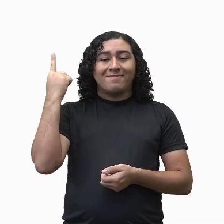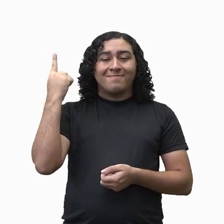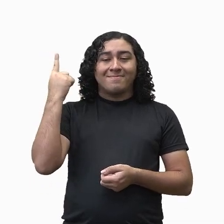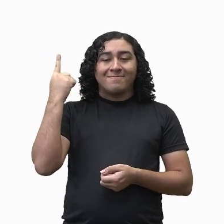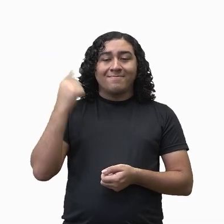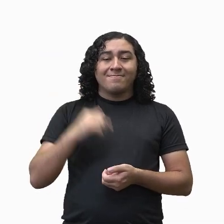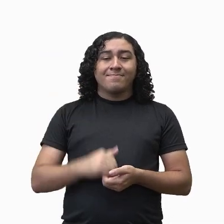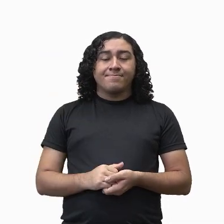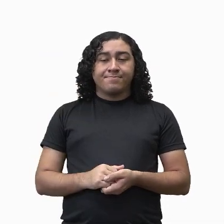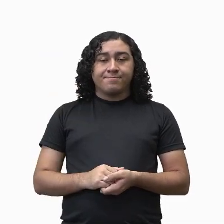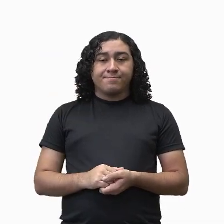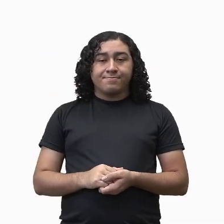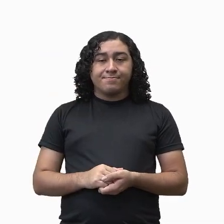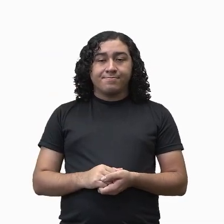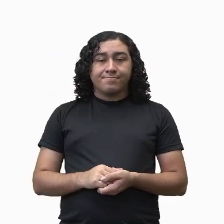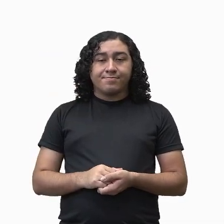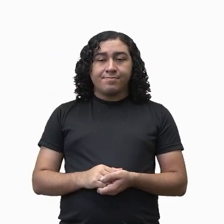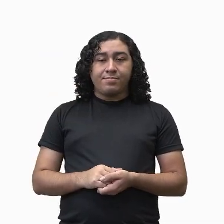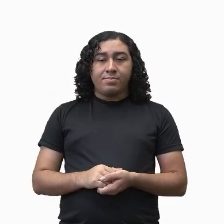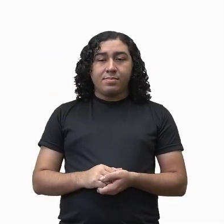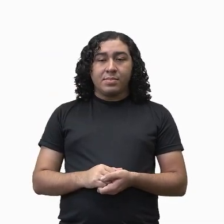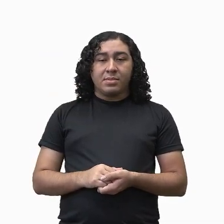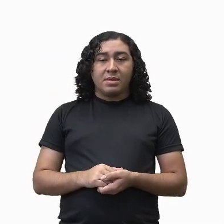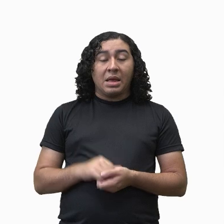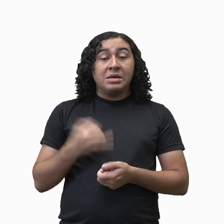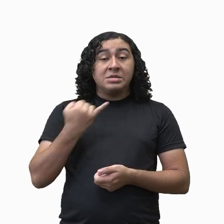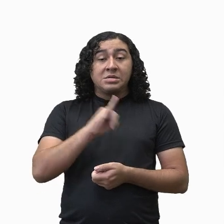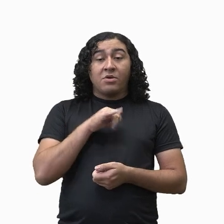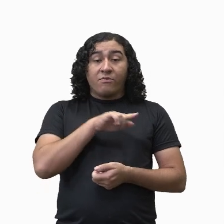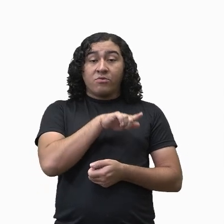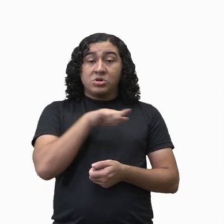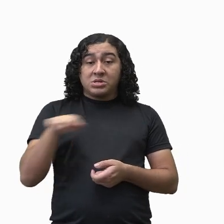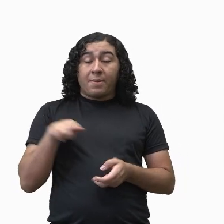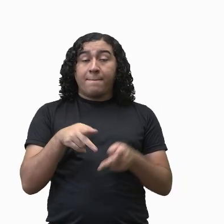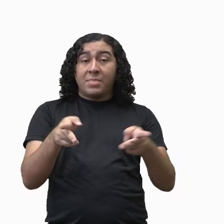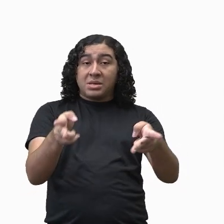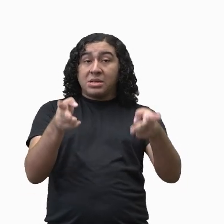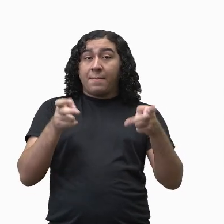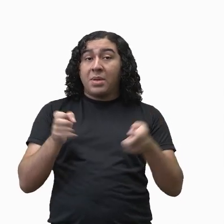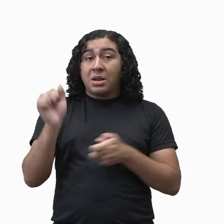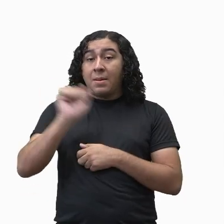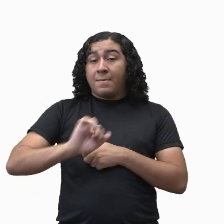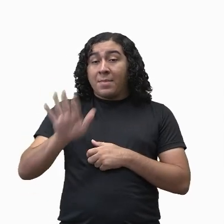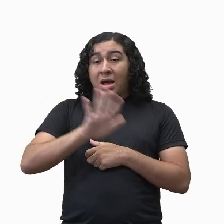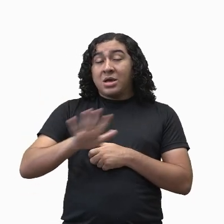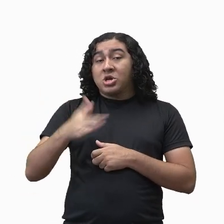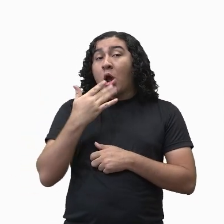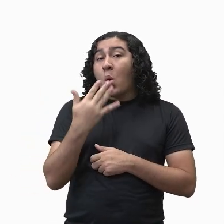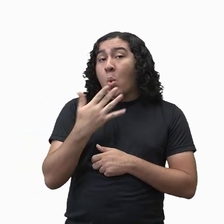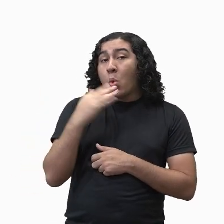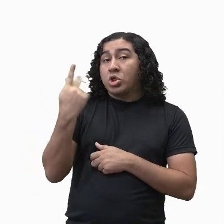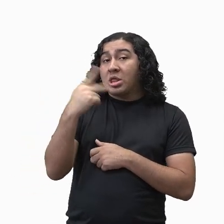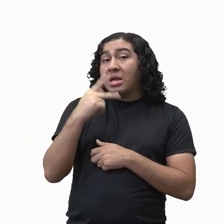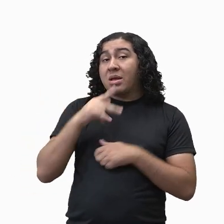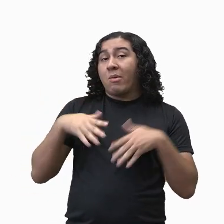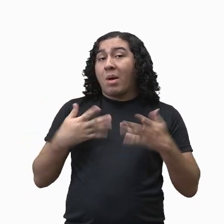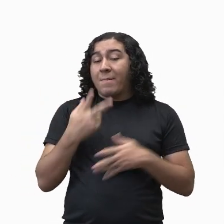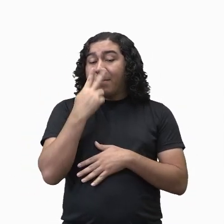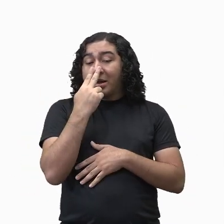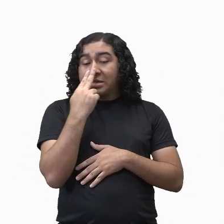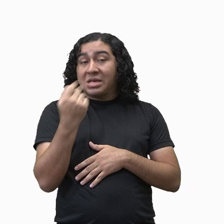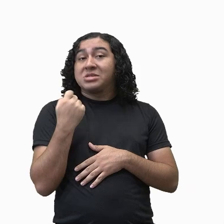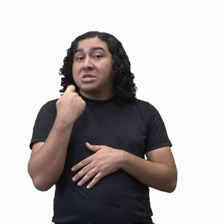venenosa. E se vocês observarem bem, nessa imagem, ele possui uma coloração bem intrigante,